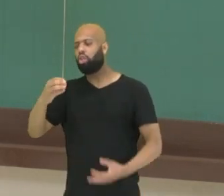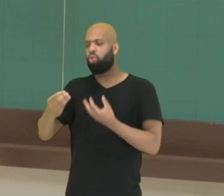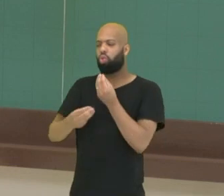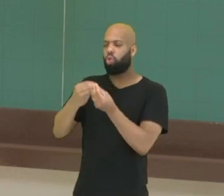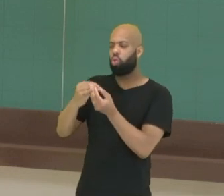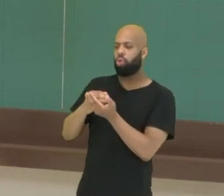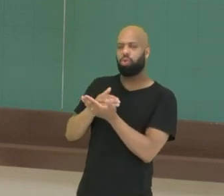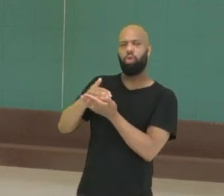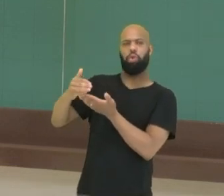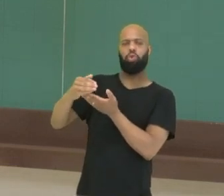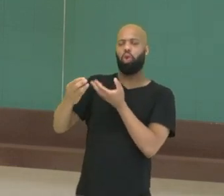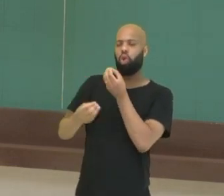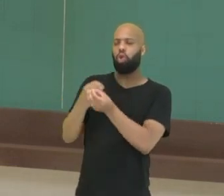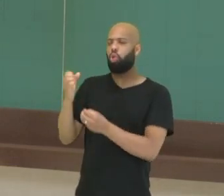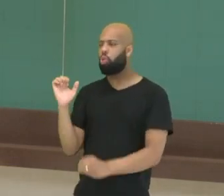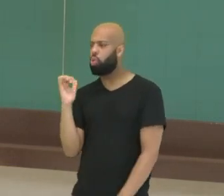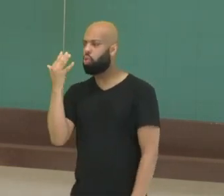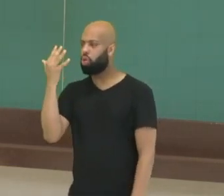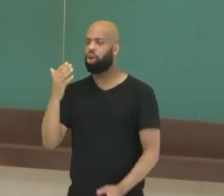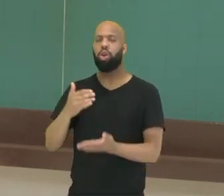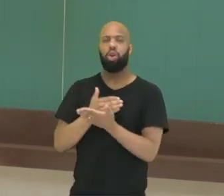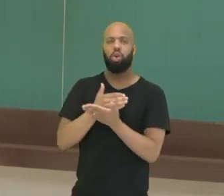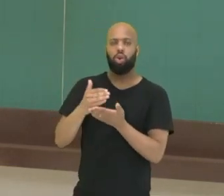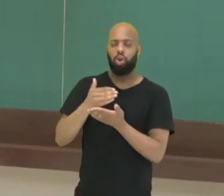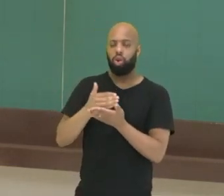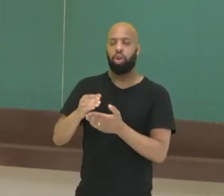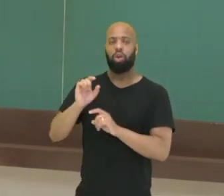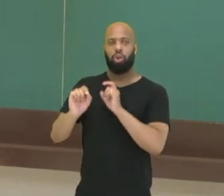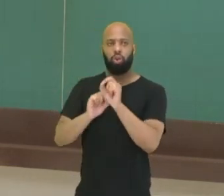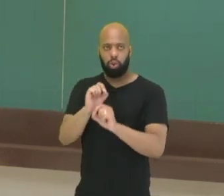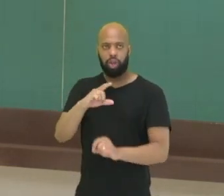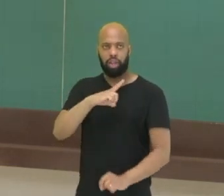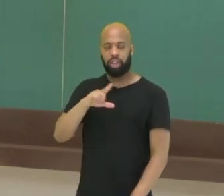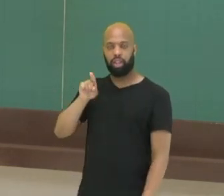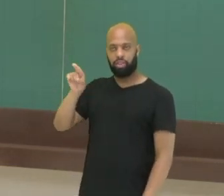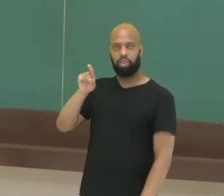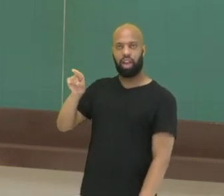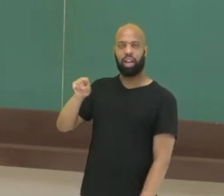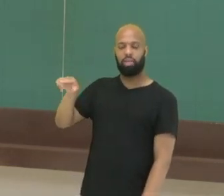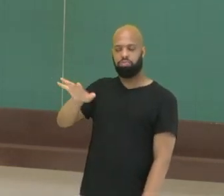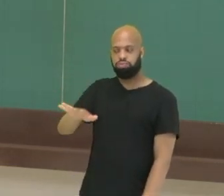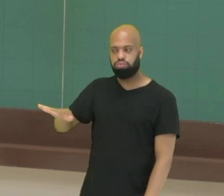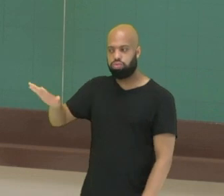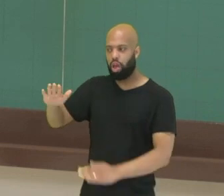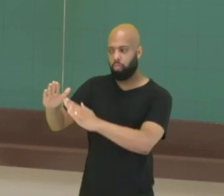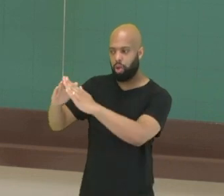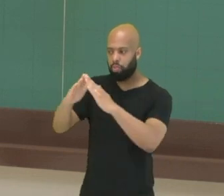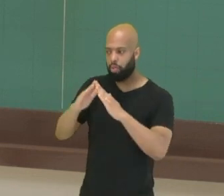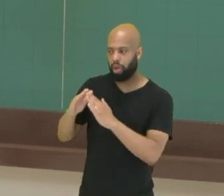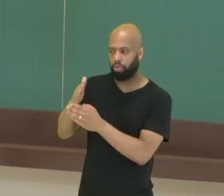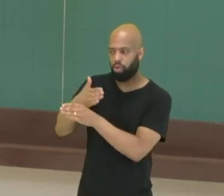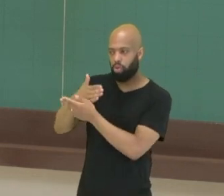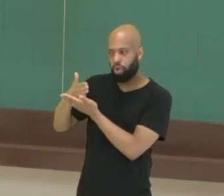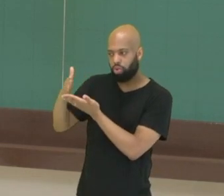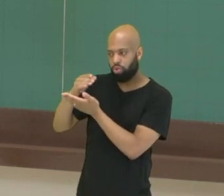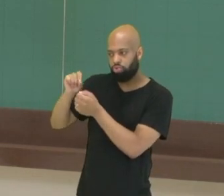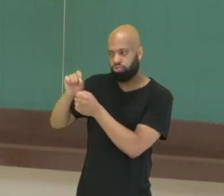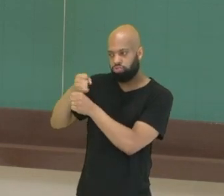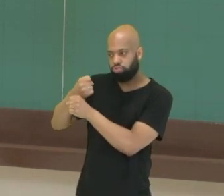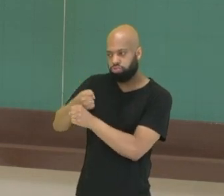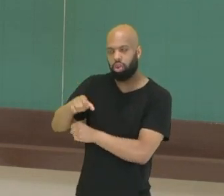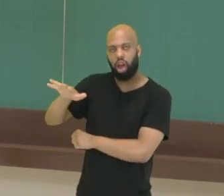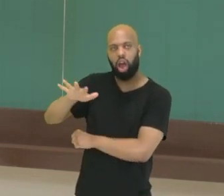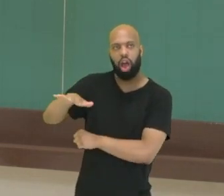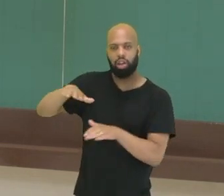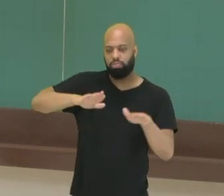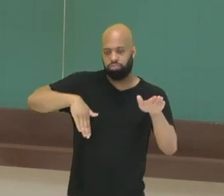o princípio dessa ocupação se dá com essa instalação desse núcleo de povoamento ali em São Vicente, no litoral da